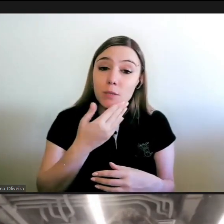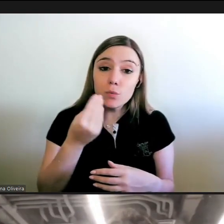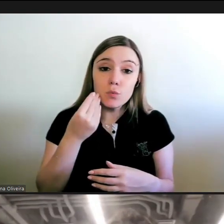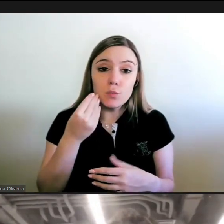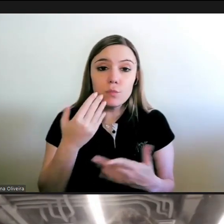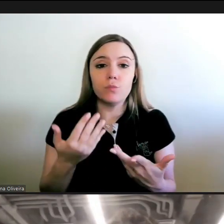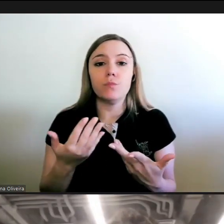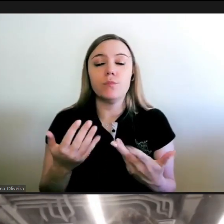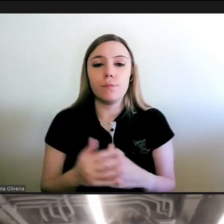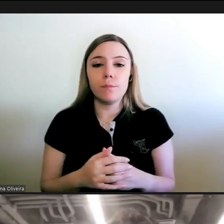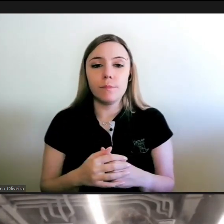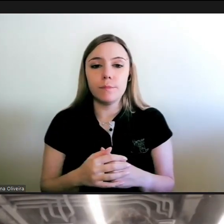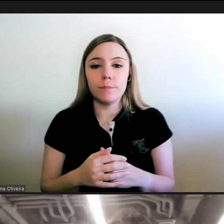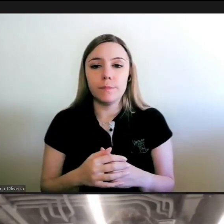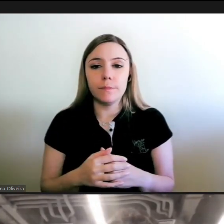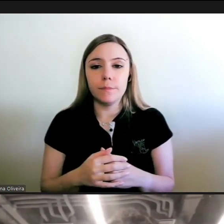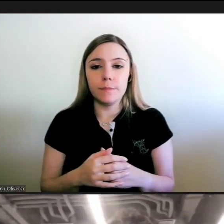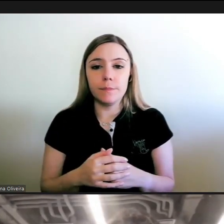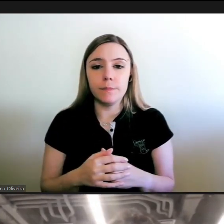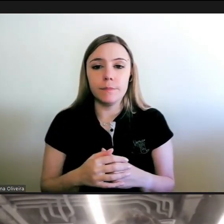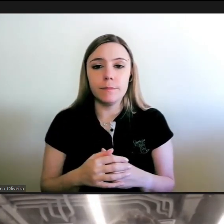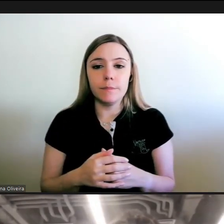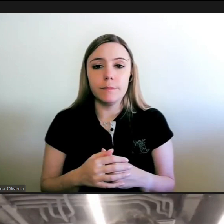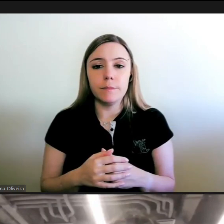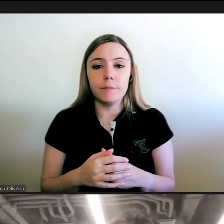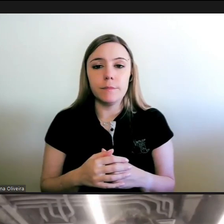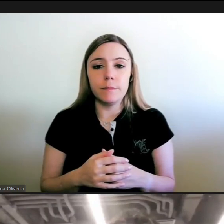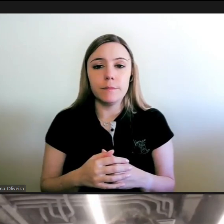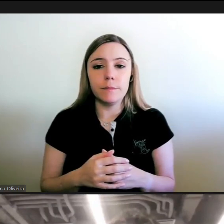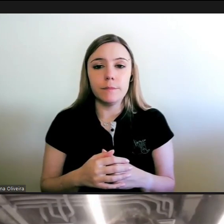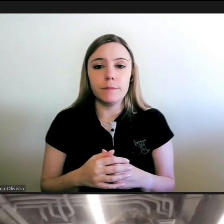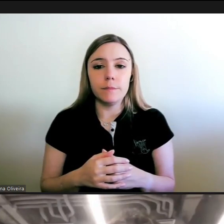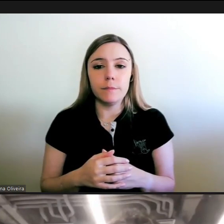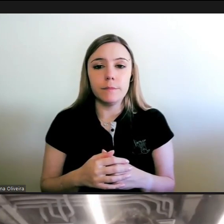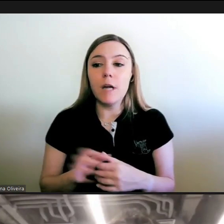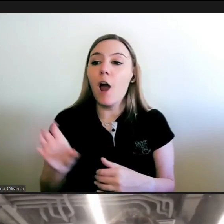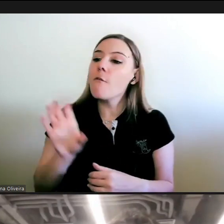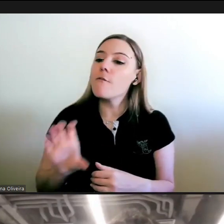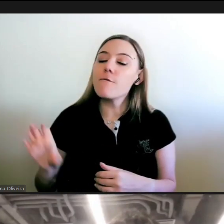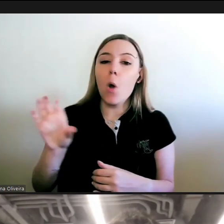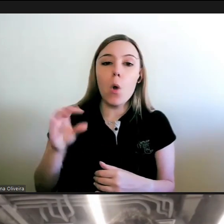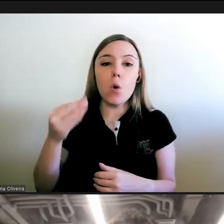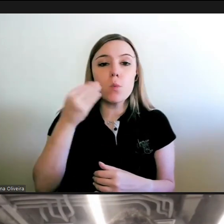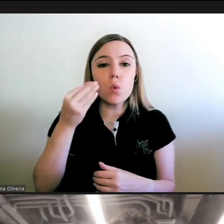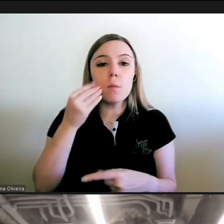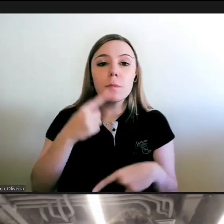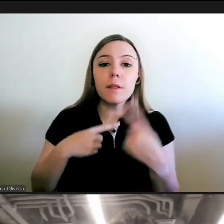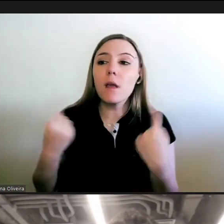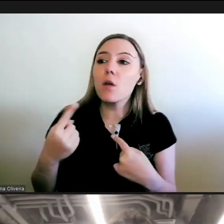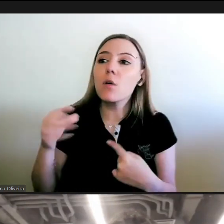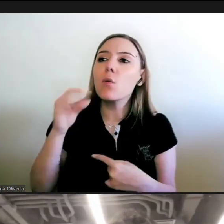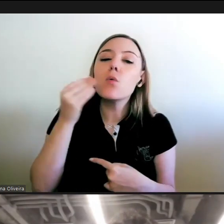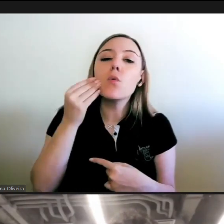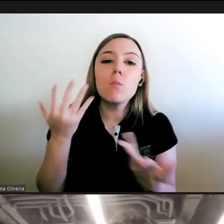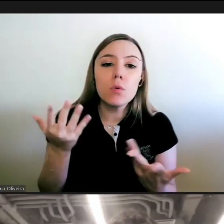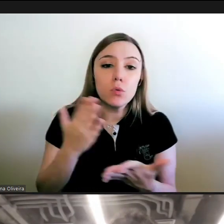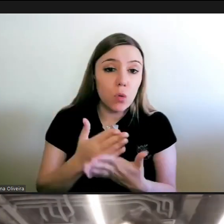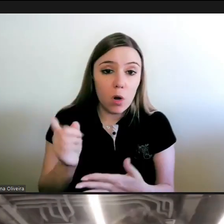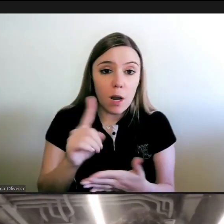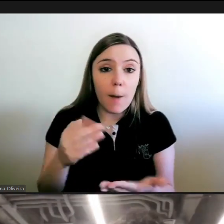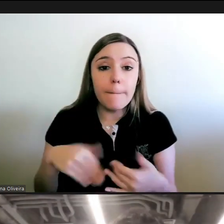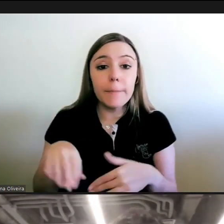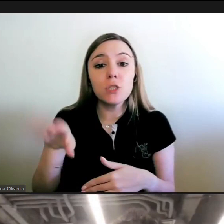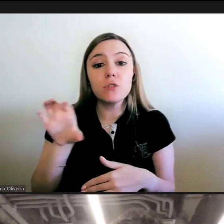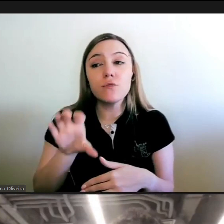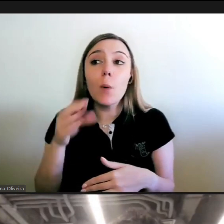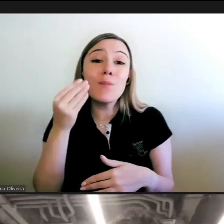não é só qual é o canal para receber a denúncia, é a forma como a tratamos. Aliás,